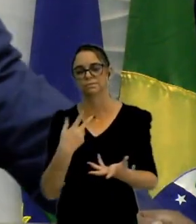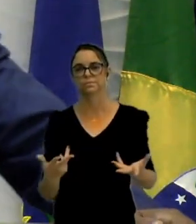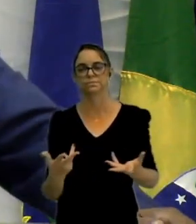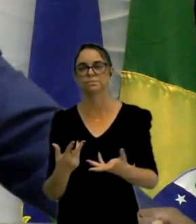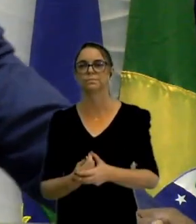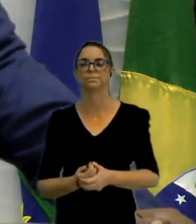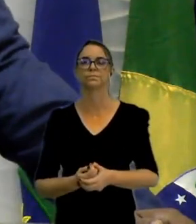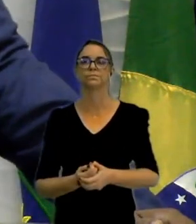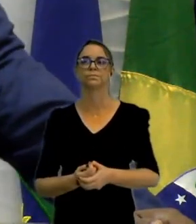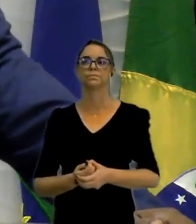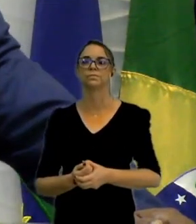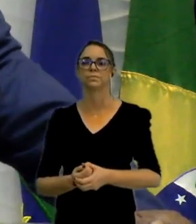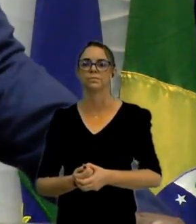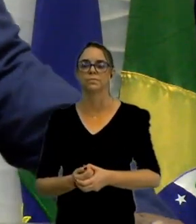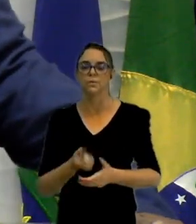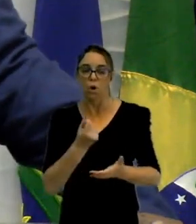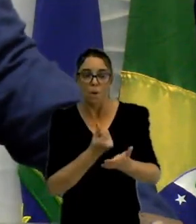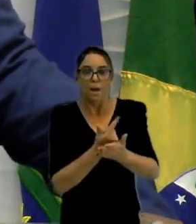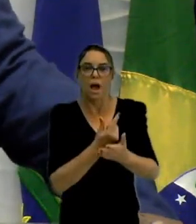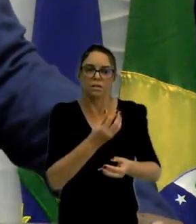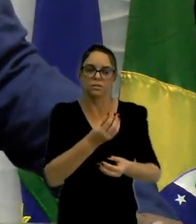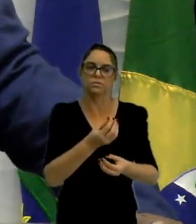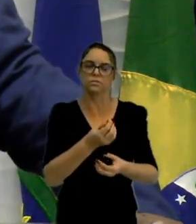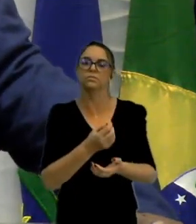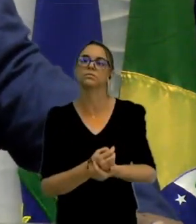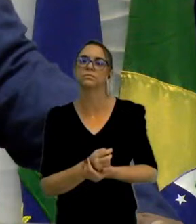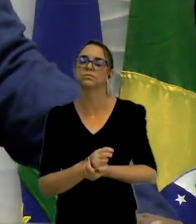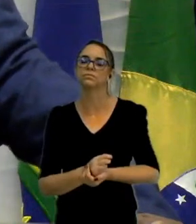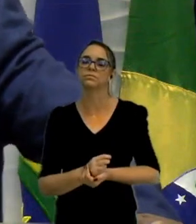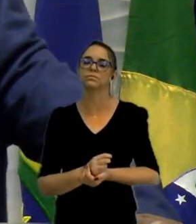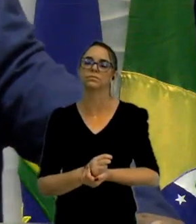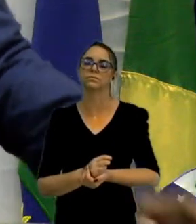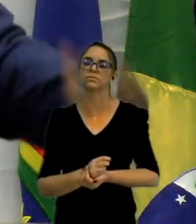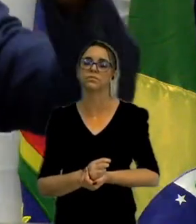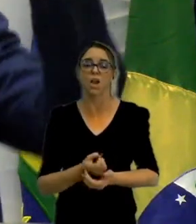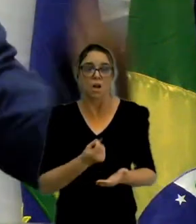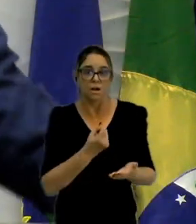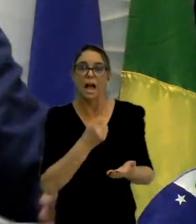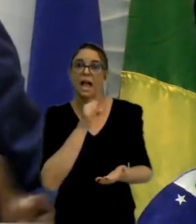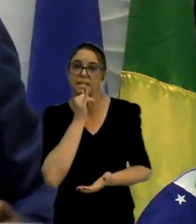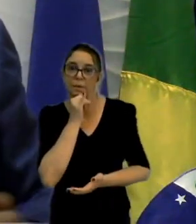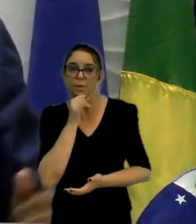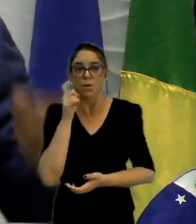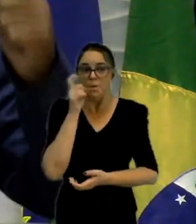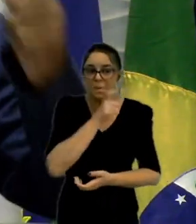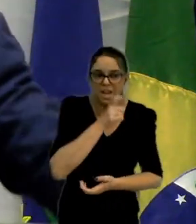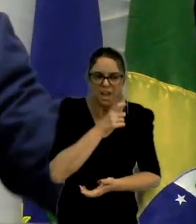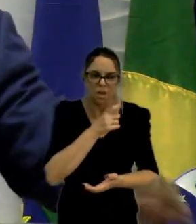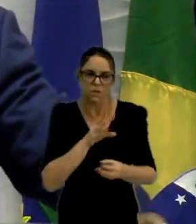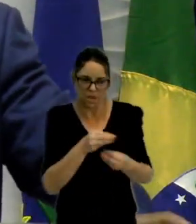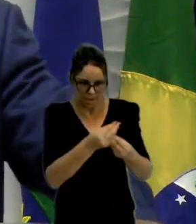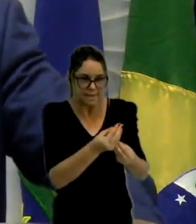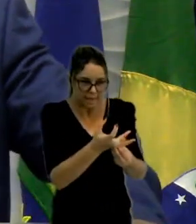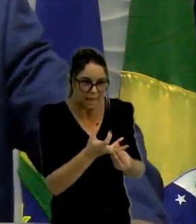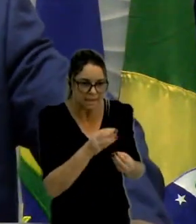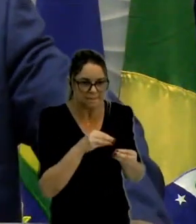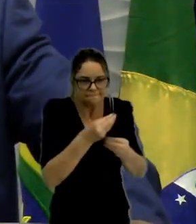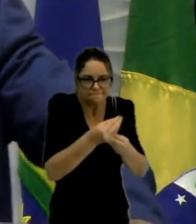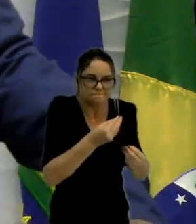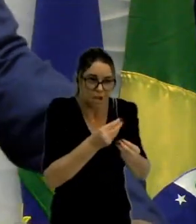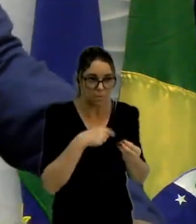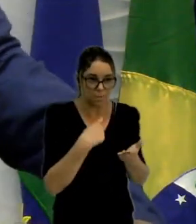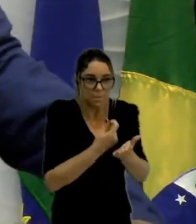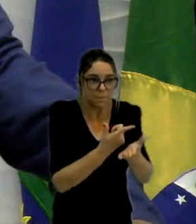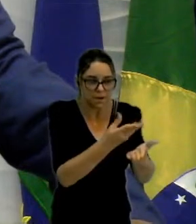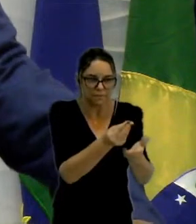se deixe comprar por oferta mentirosa aí que eles estão tentando a todo custo comprar